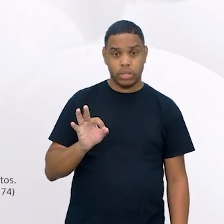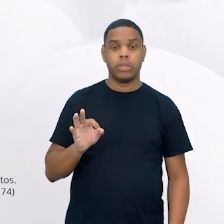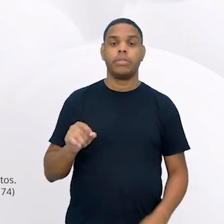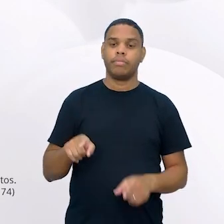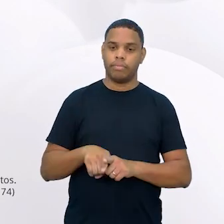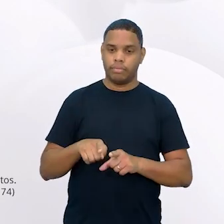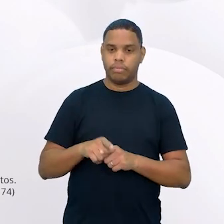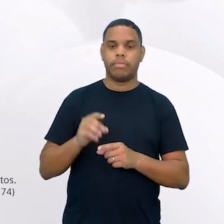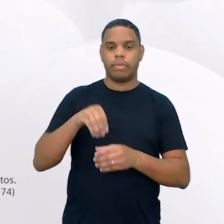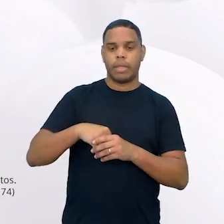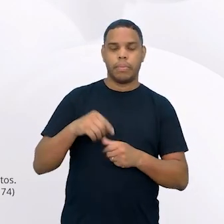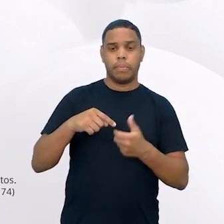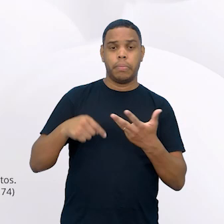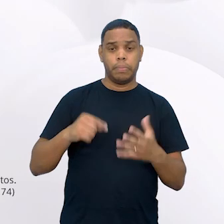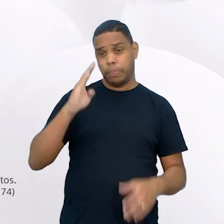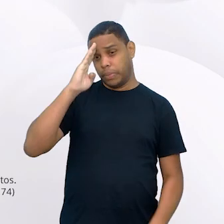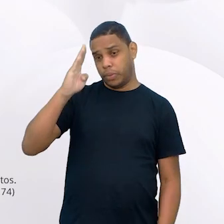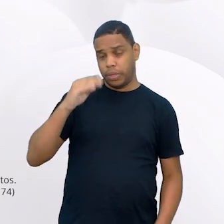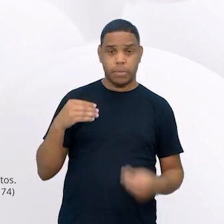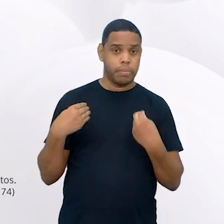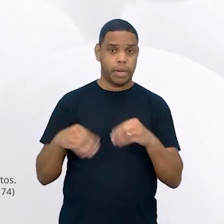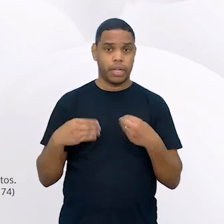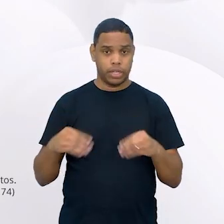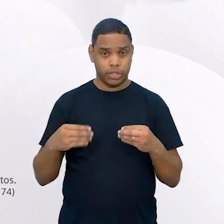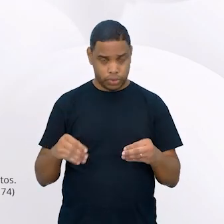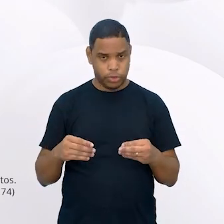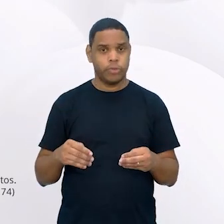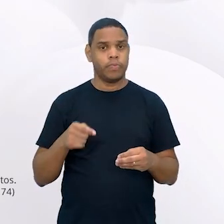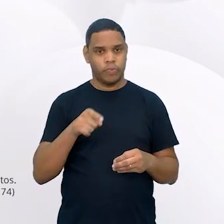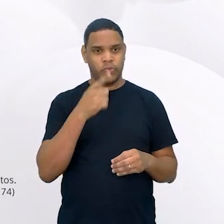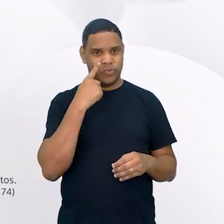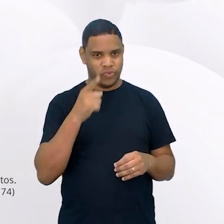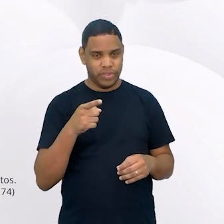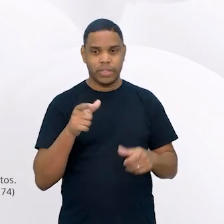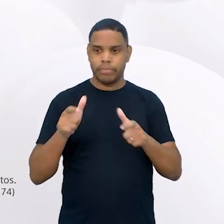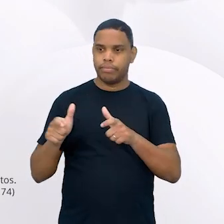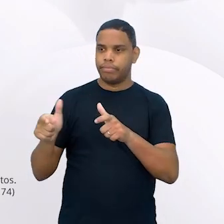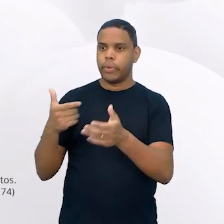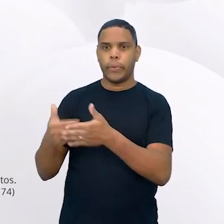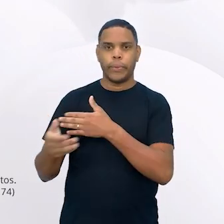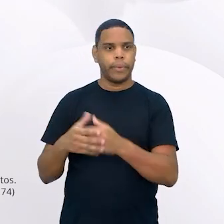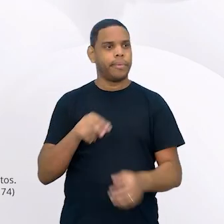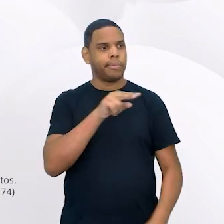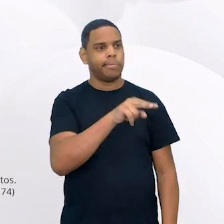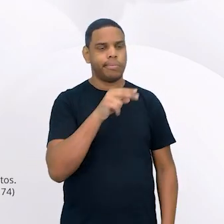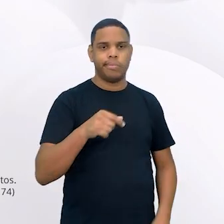sendo compostos principalmente pelos plásticos. Por isso que a gente vê em qualquer lugar que a gente vai,